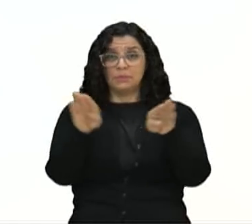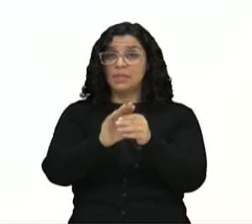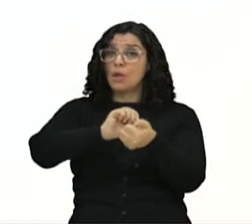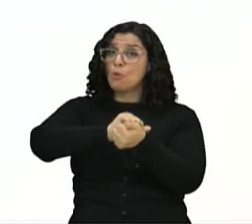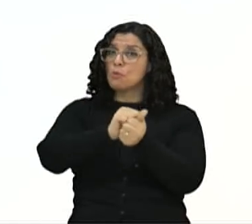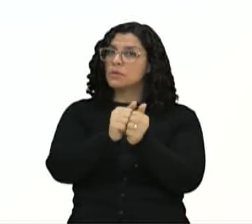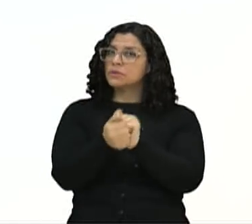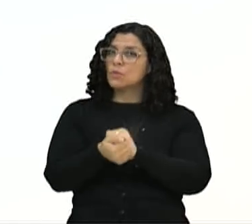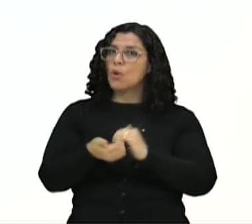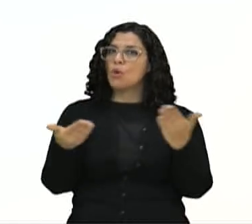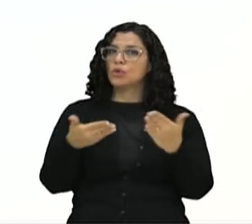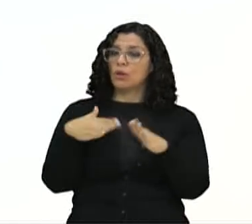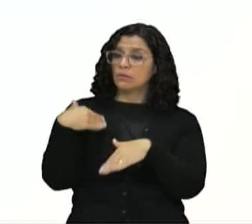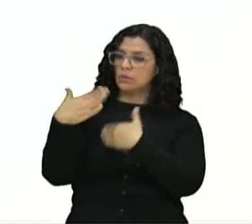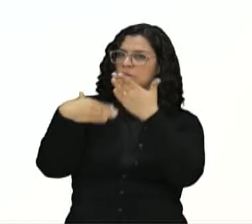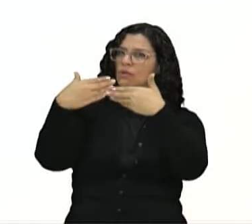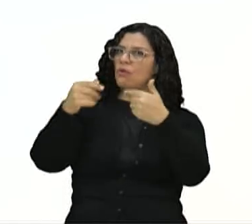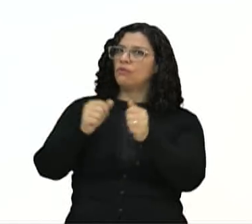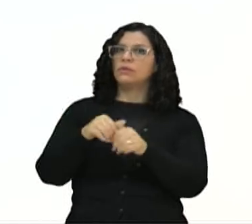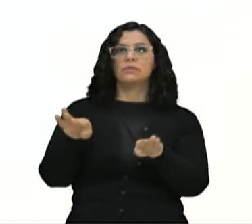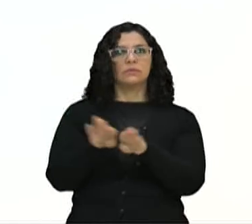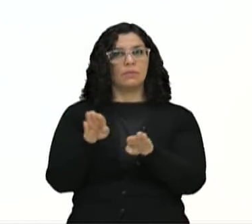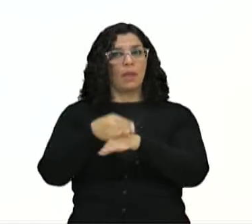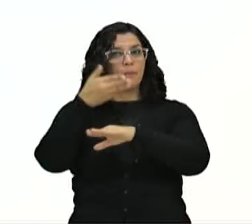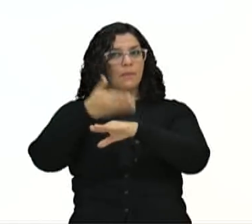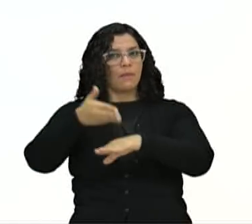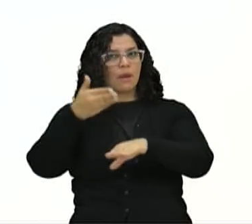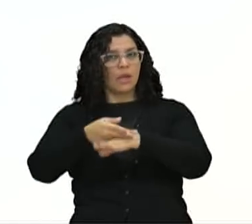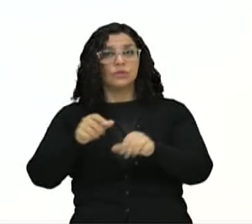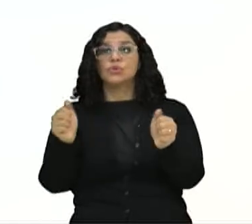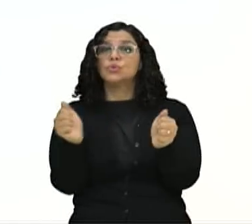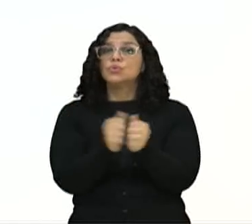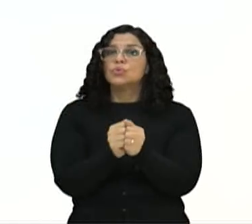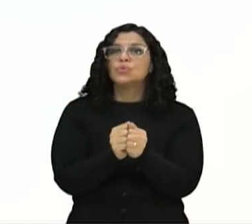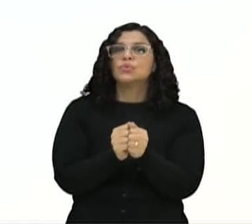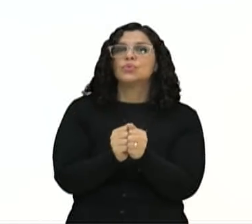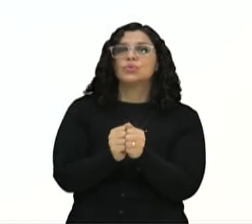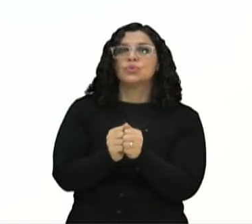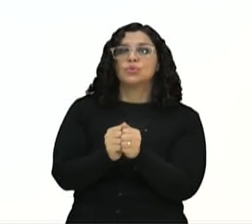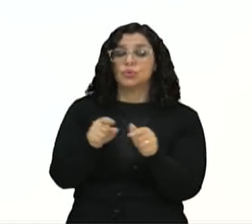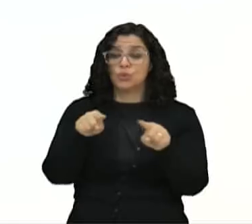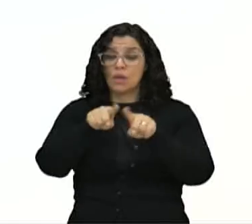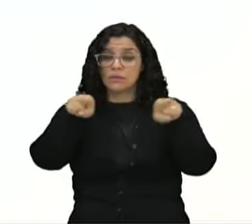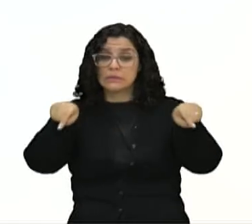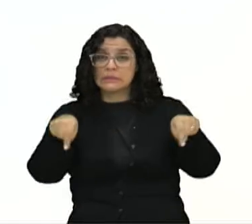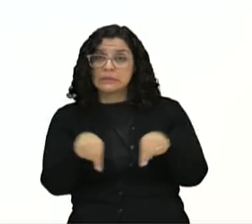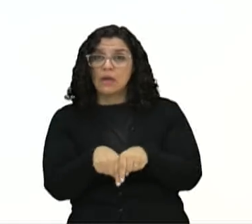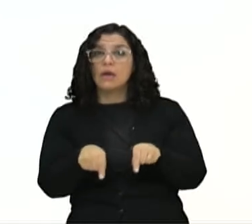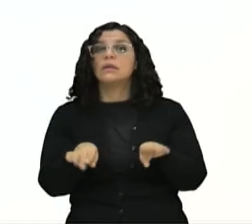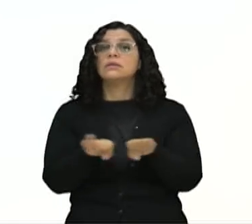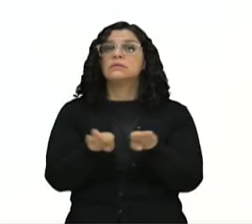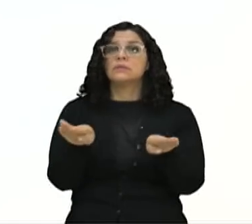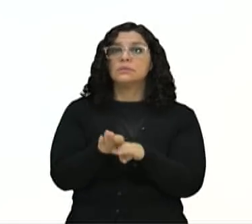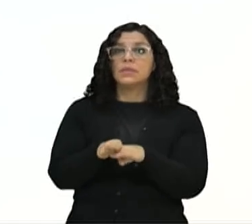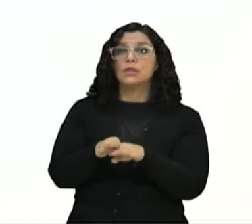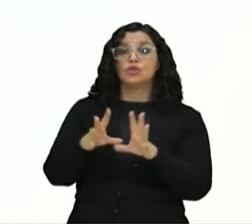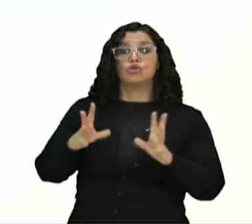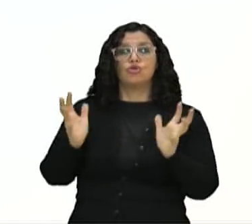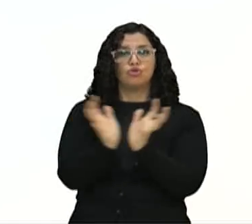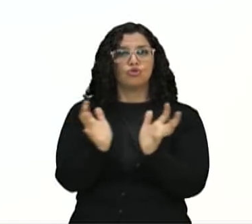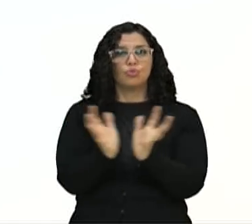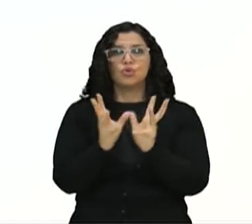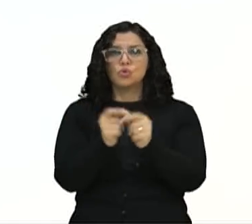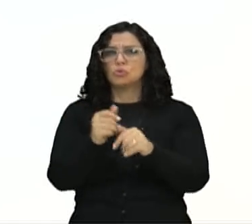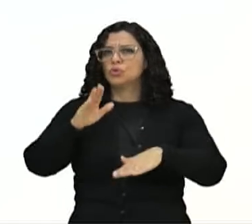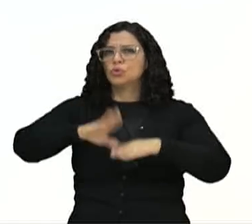esporte altamente desenvolvido, que é praticado simultaneamente no mesmo espaço, no mesmo tempo, por todos, independentemente